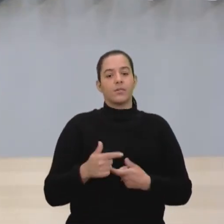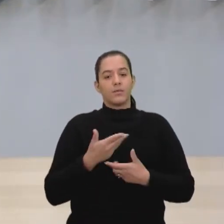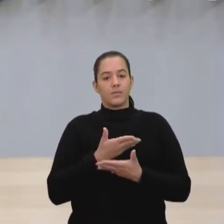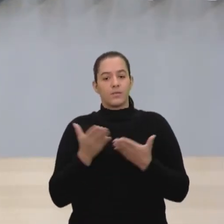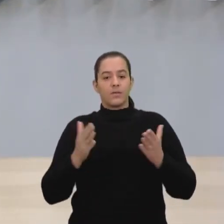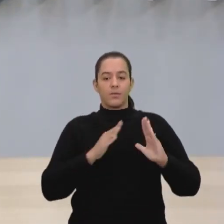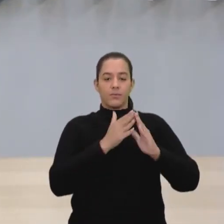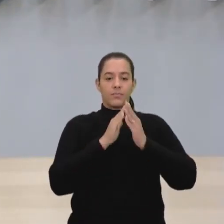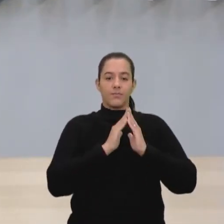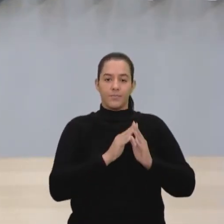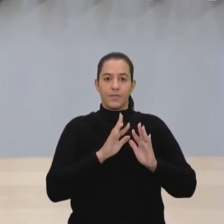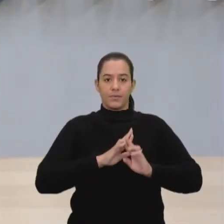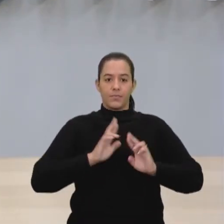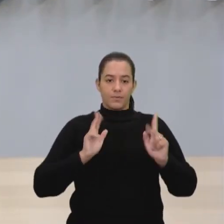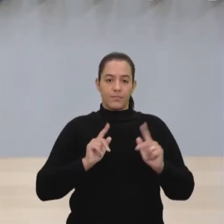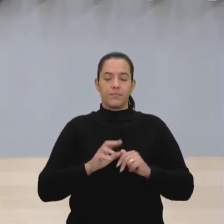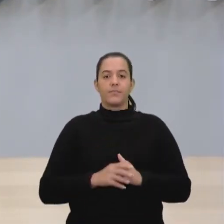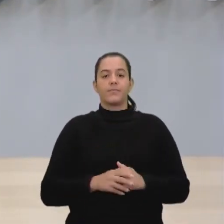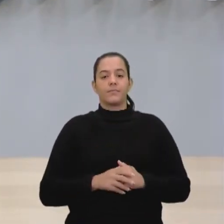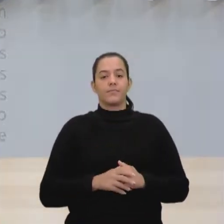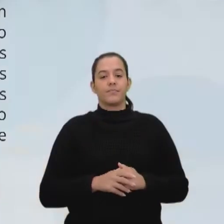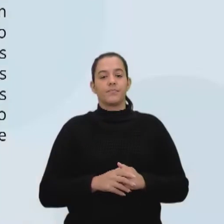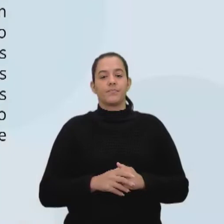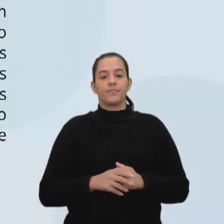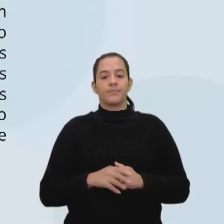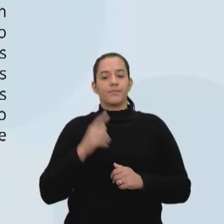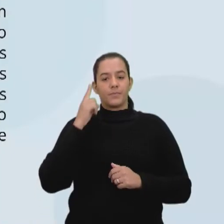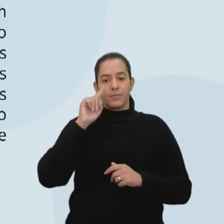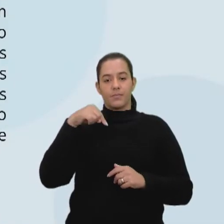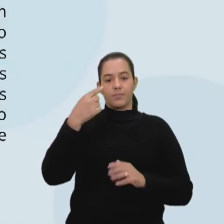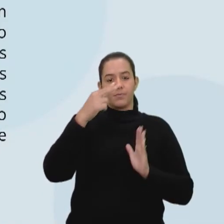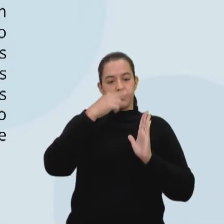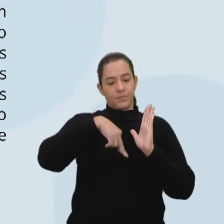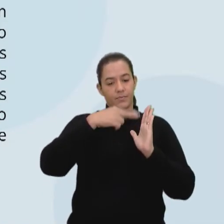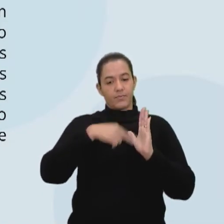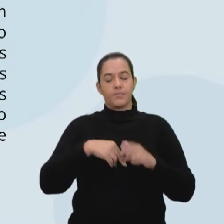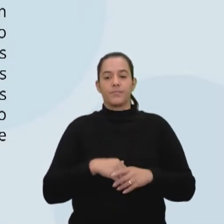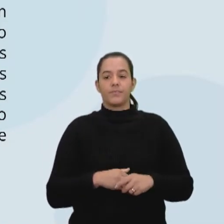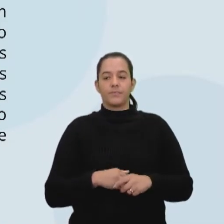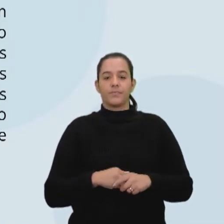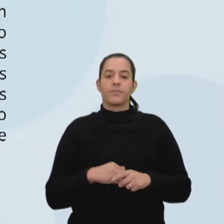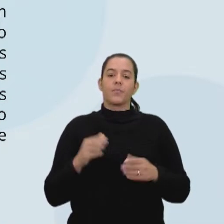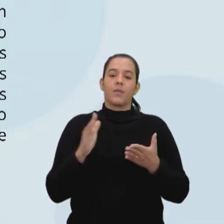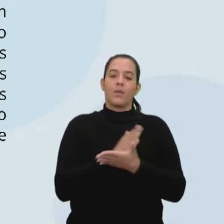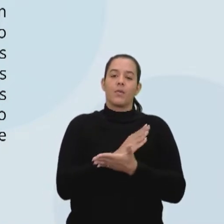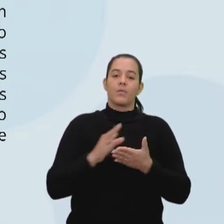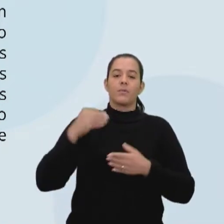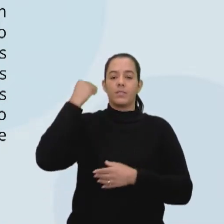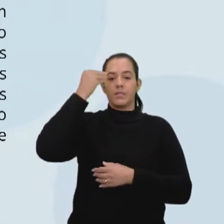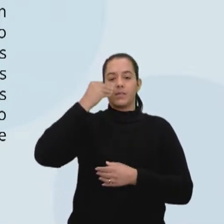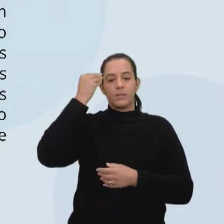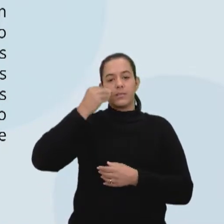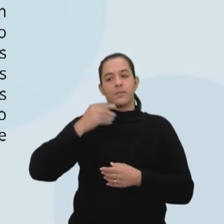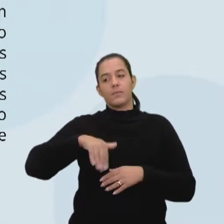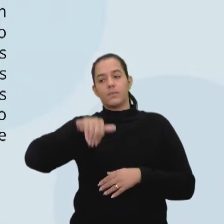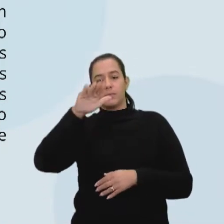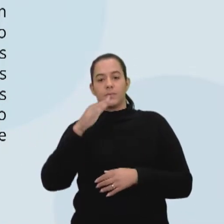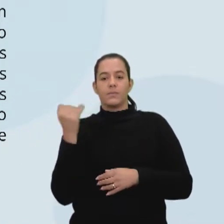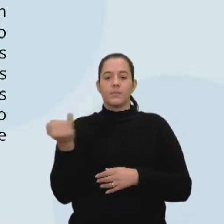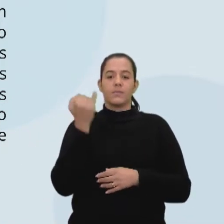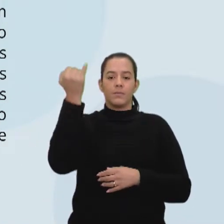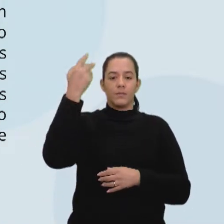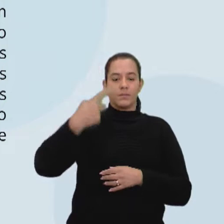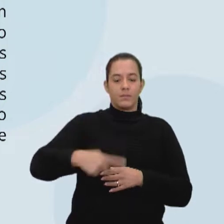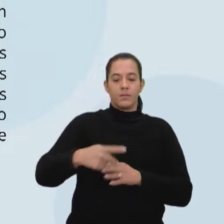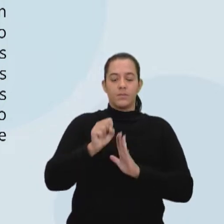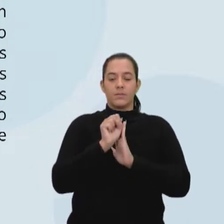comunidade. Eu vou fazer uma leitura aqui e a gente vai ouvir o podcast também. Vamos lá. Uma das experiências jornalísticas mais importantes deste